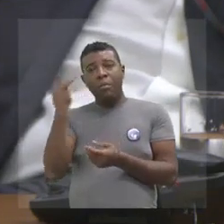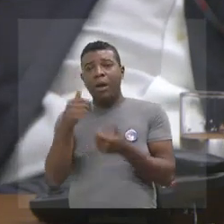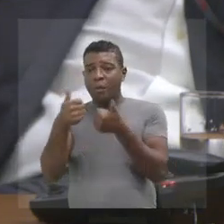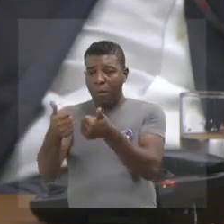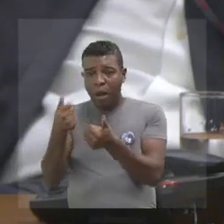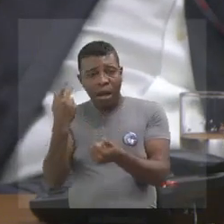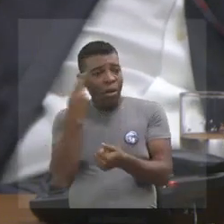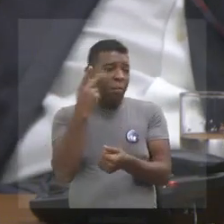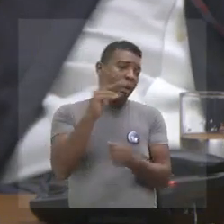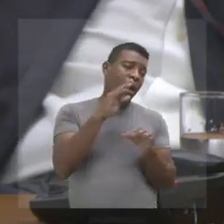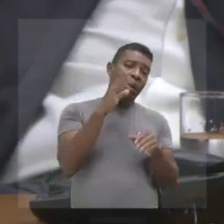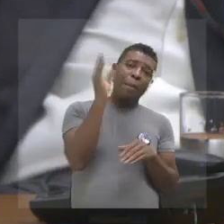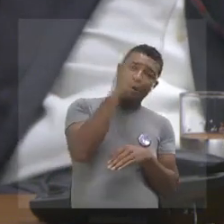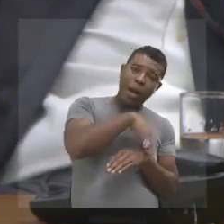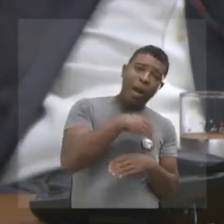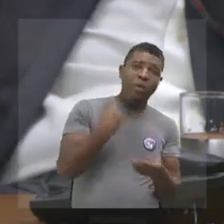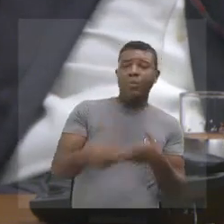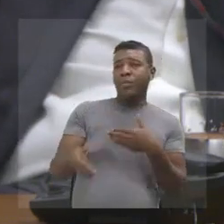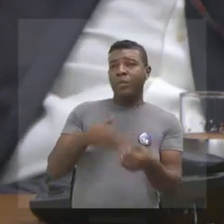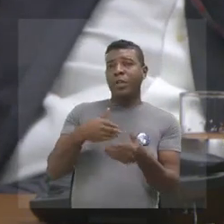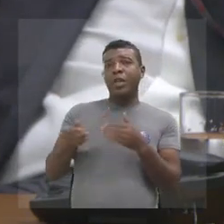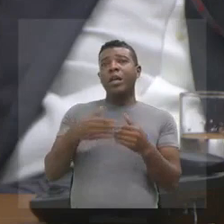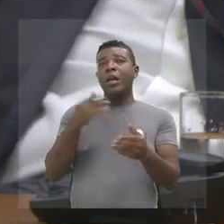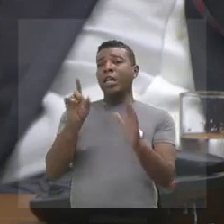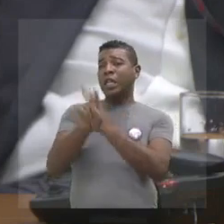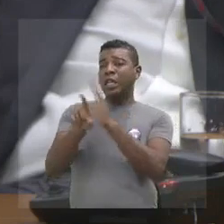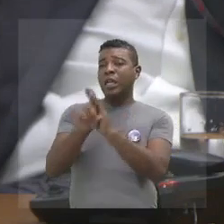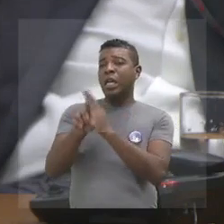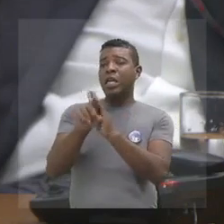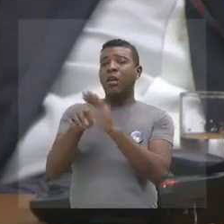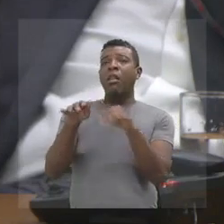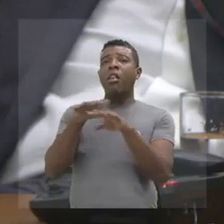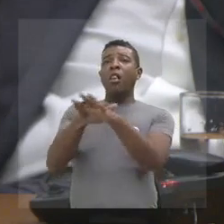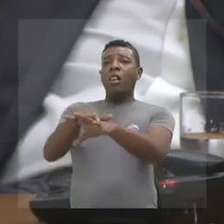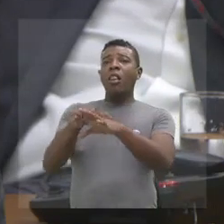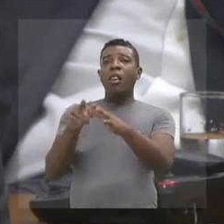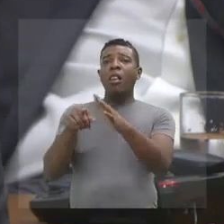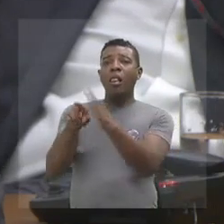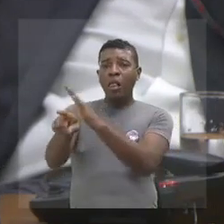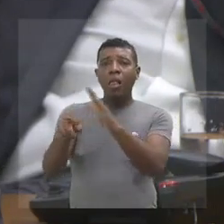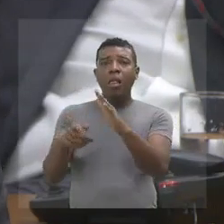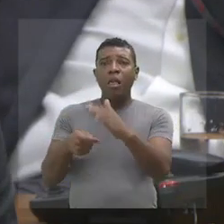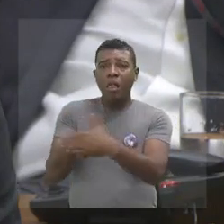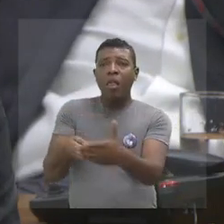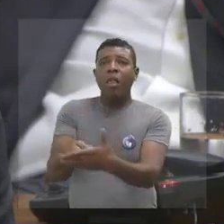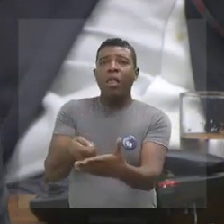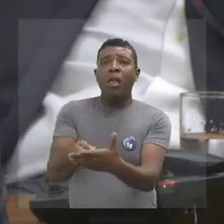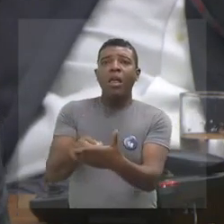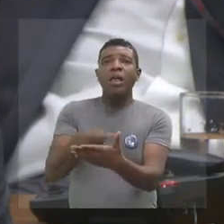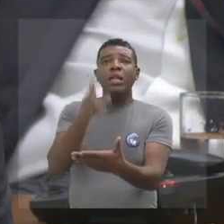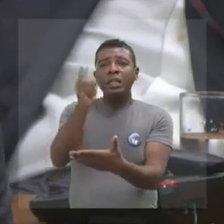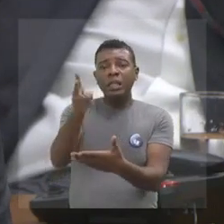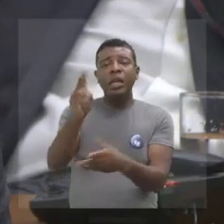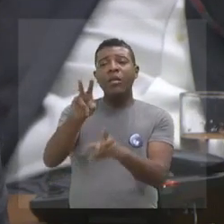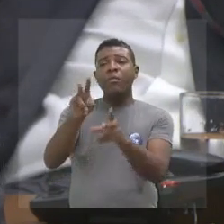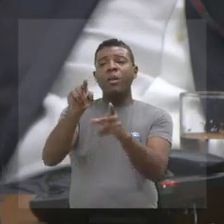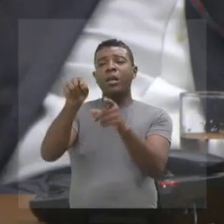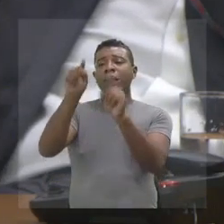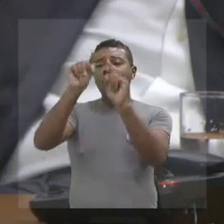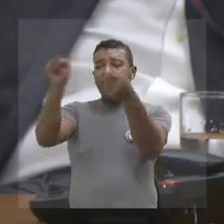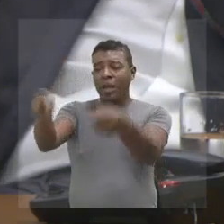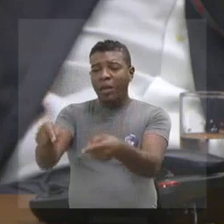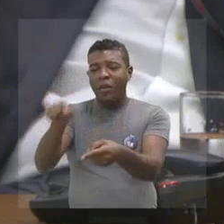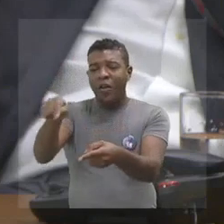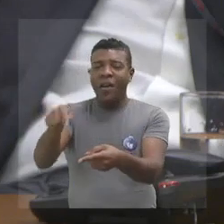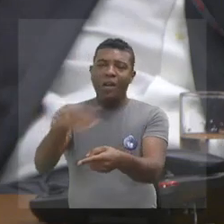questionamentos sempre vão em cima dos Servidores e tudo se coloca em cima da secretária mas